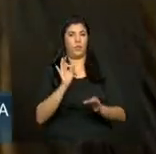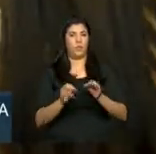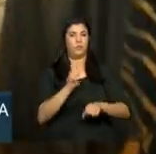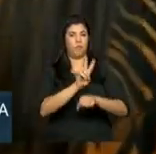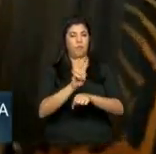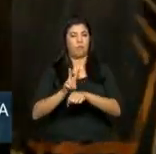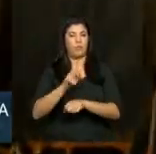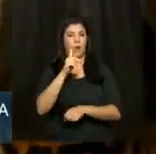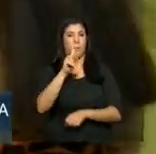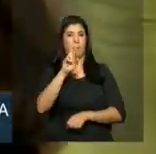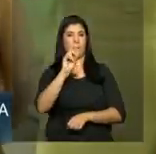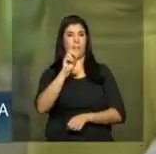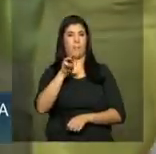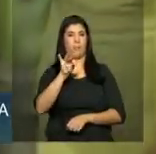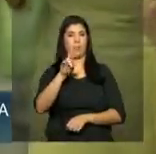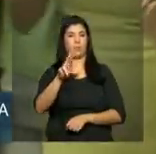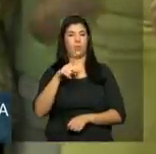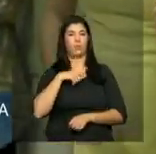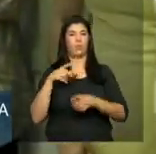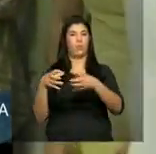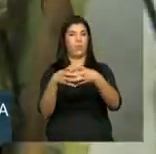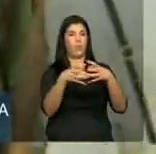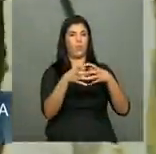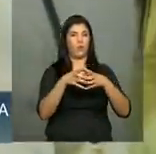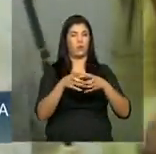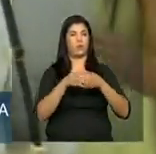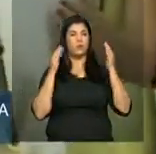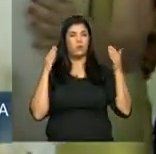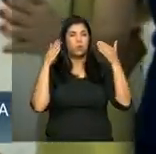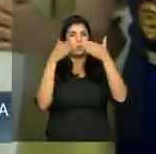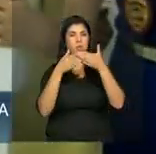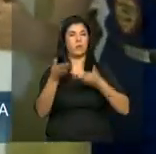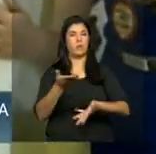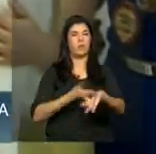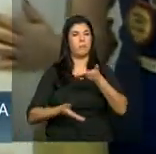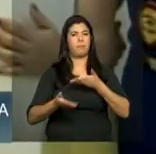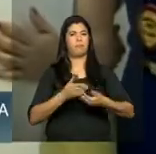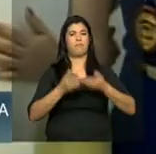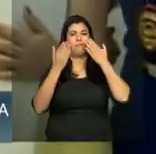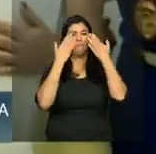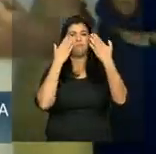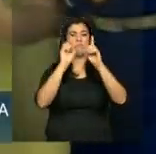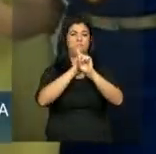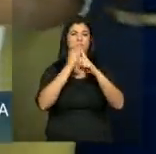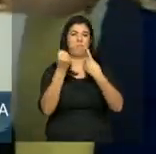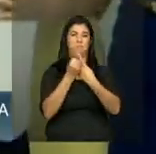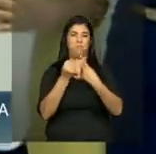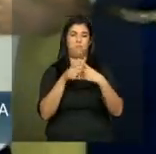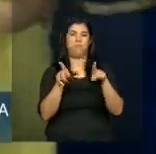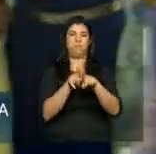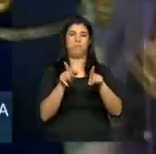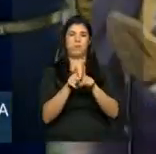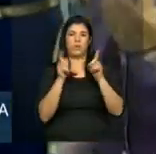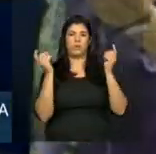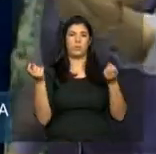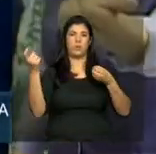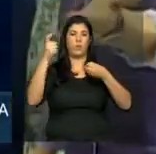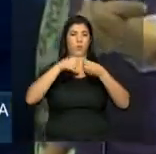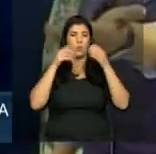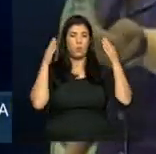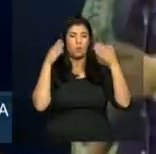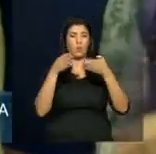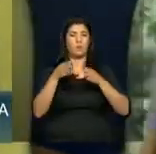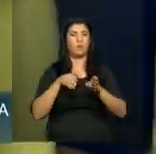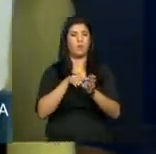promotoria equipes dedicadas ao trabalho psicossocial ações voltadas à orientação